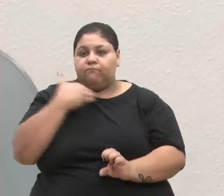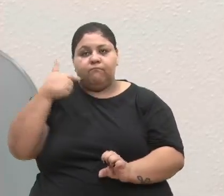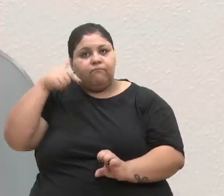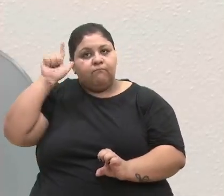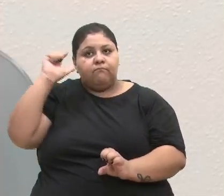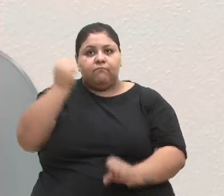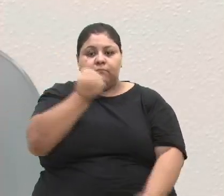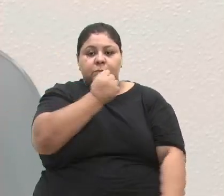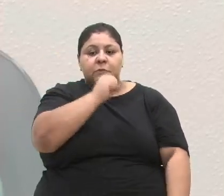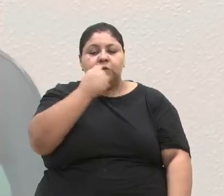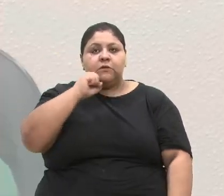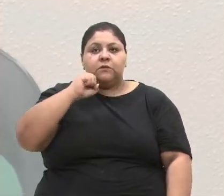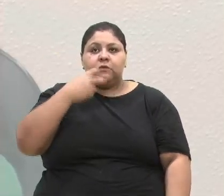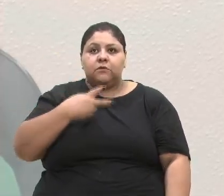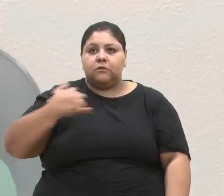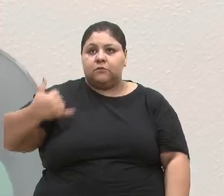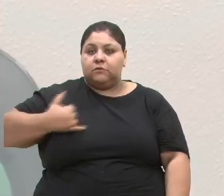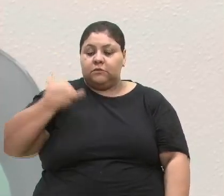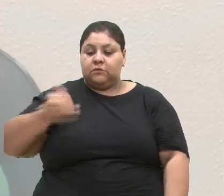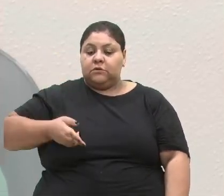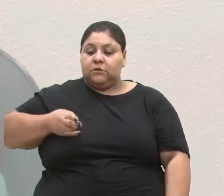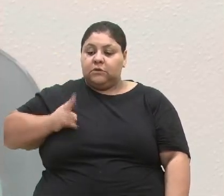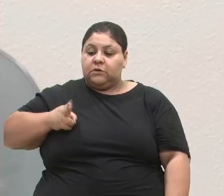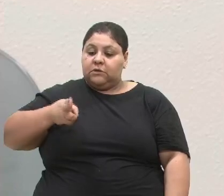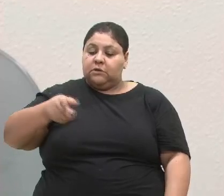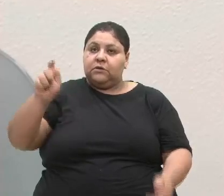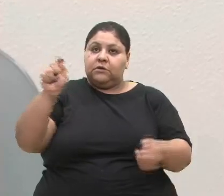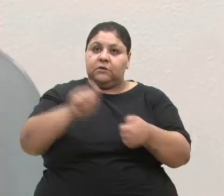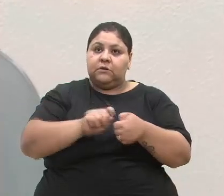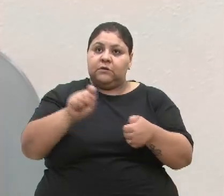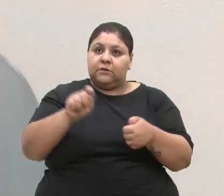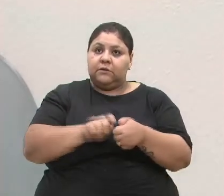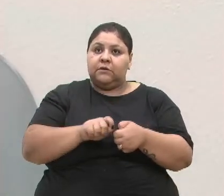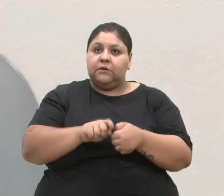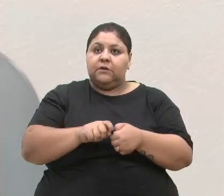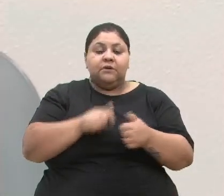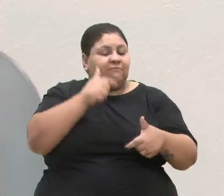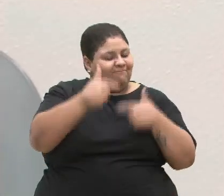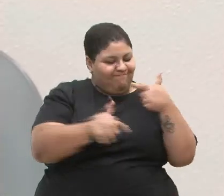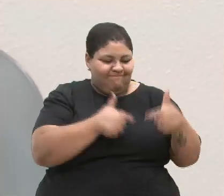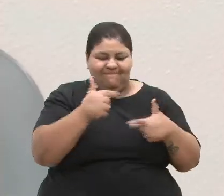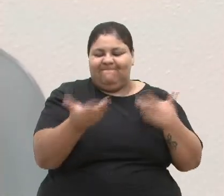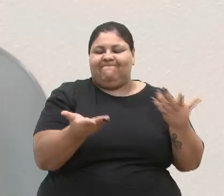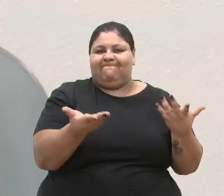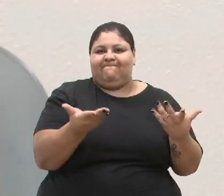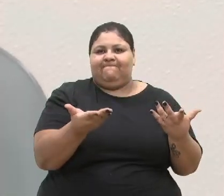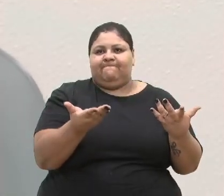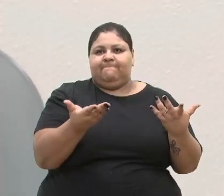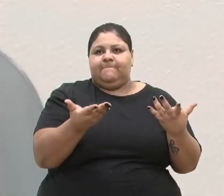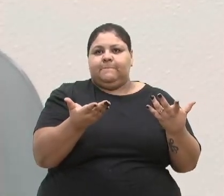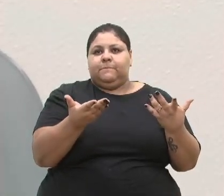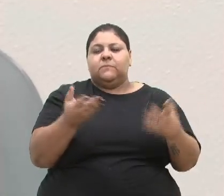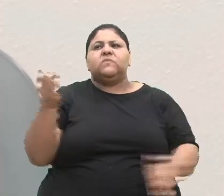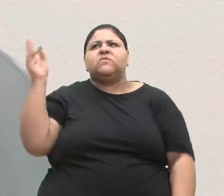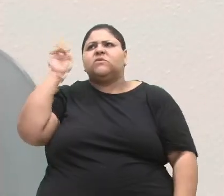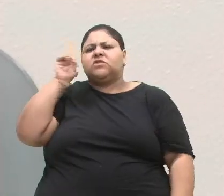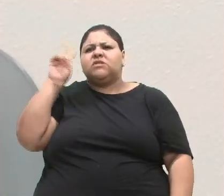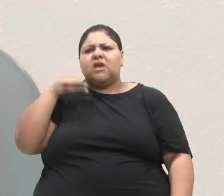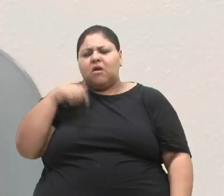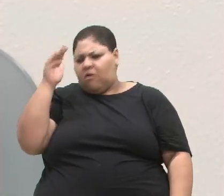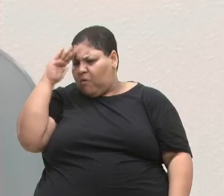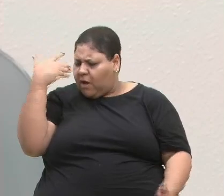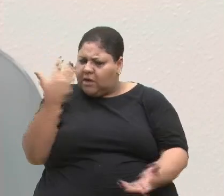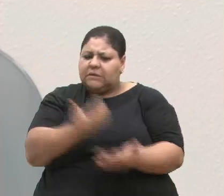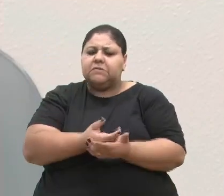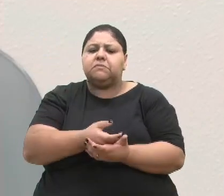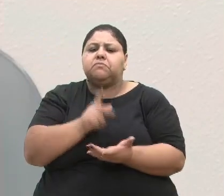82 anos e sempre fazendo o que ele mais gostava de fazer, que era trabalhar. E, historicamente, eu tenho certeza absoluta